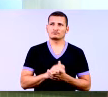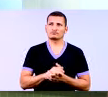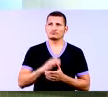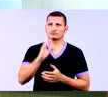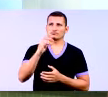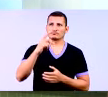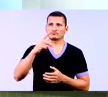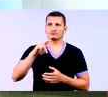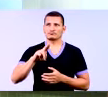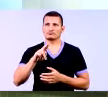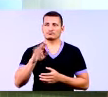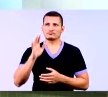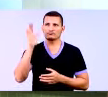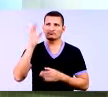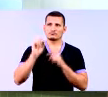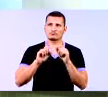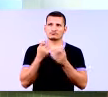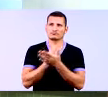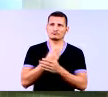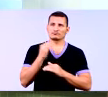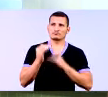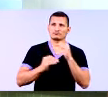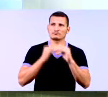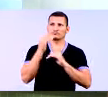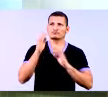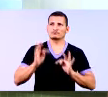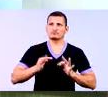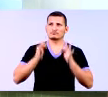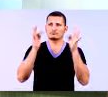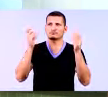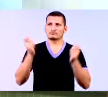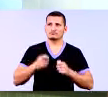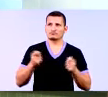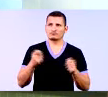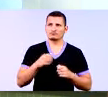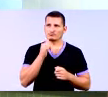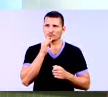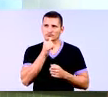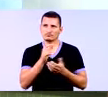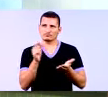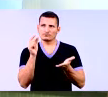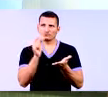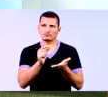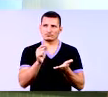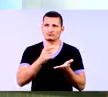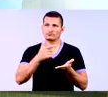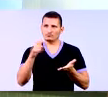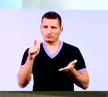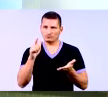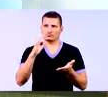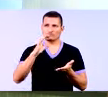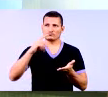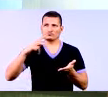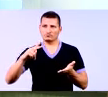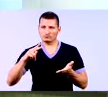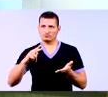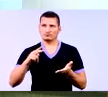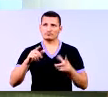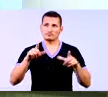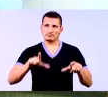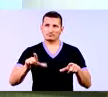que eles fizeram? A evolução tecnológica possibilitou, em vez de eu ter que botar outro processador, ou seja, uma placa-mãe mais cara com 2